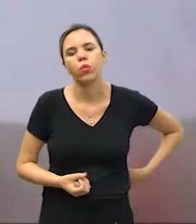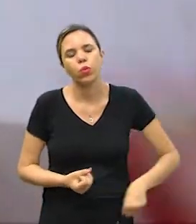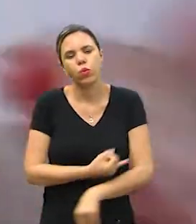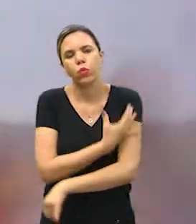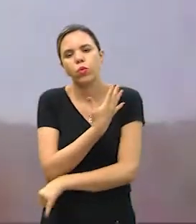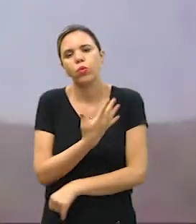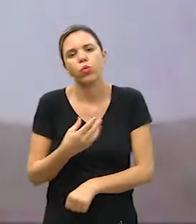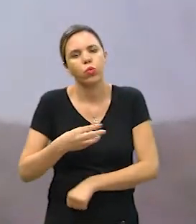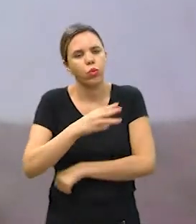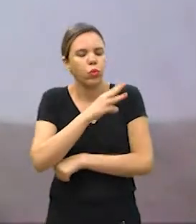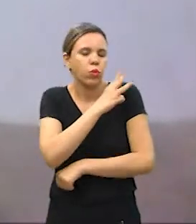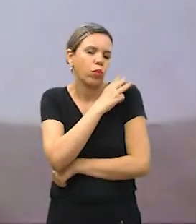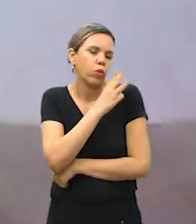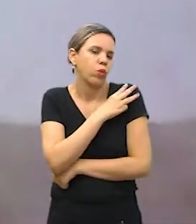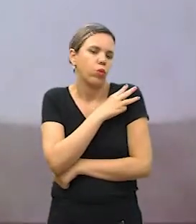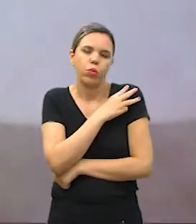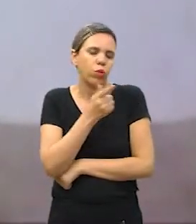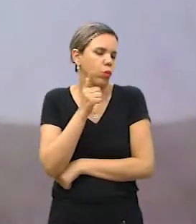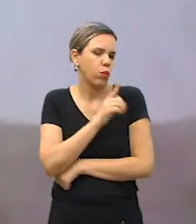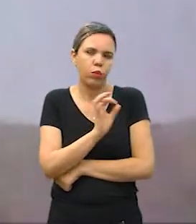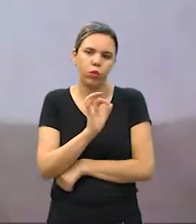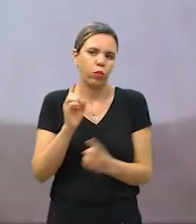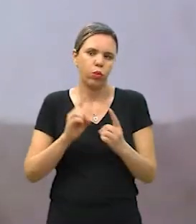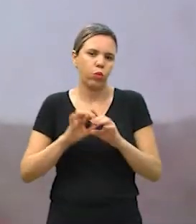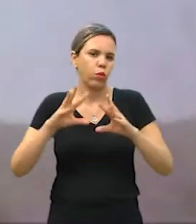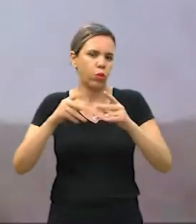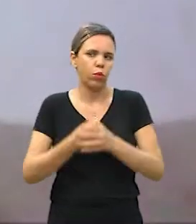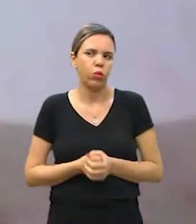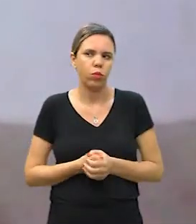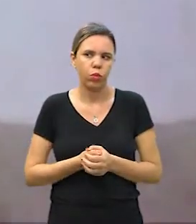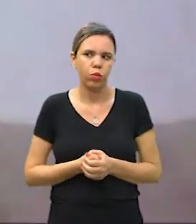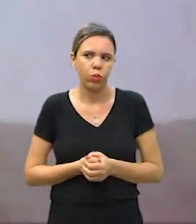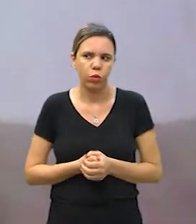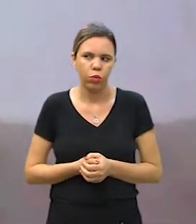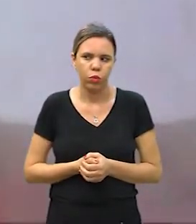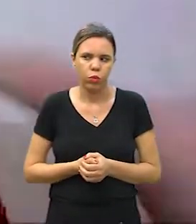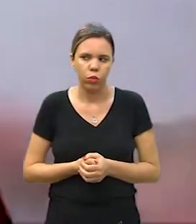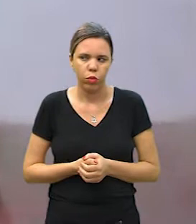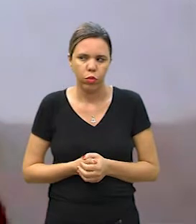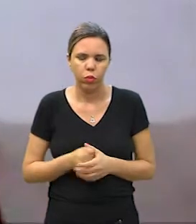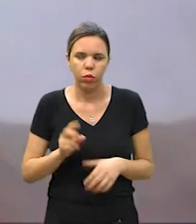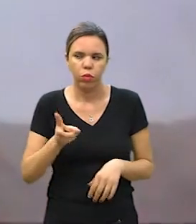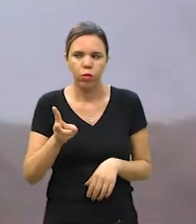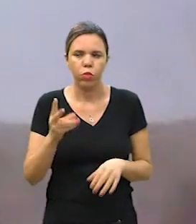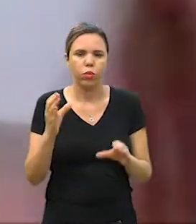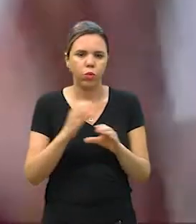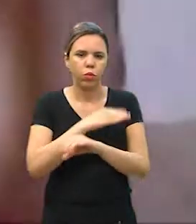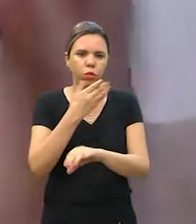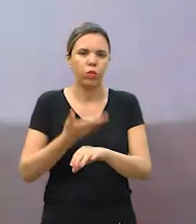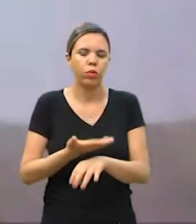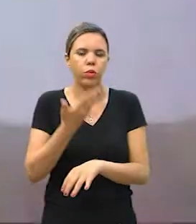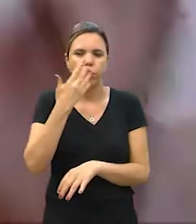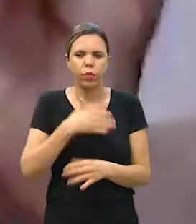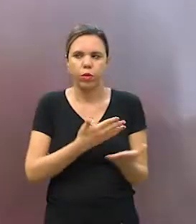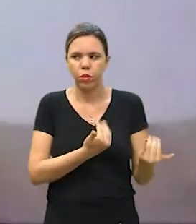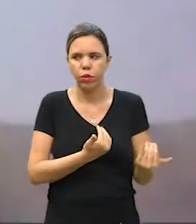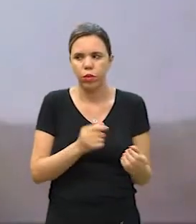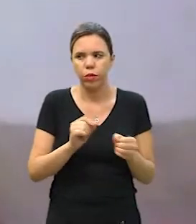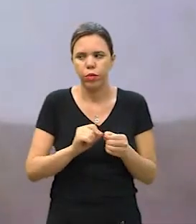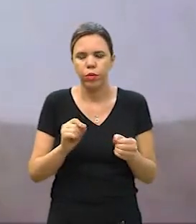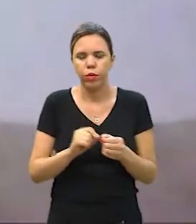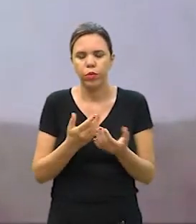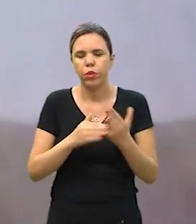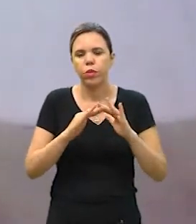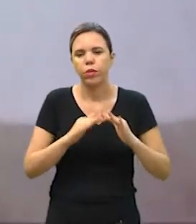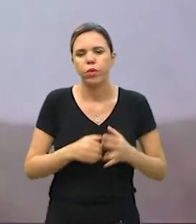fundamental e ensino médio, ela não vai conseguir atender todo mundo, porque se ela vai ficar o tempo integral, como que essas crianças e jovens vão